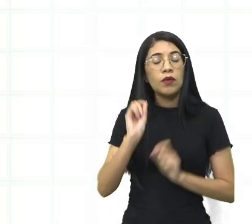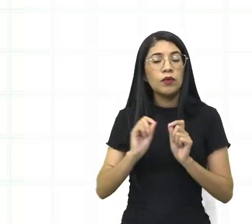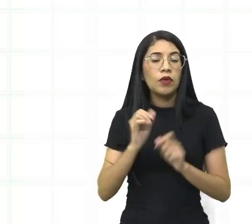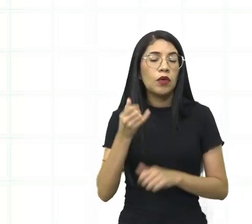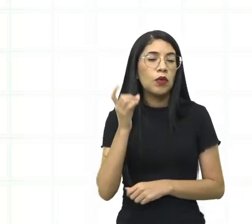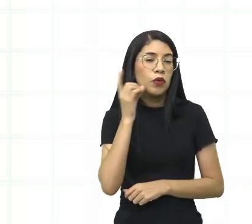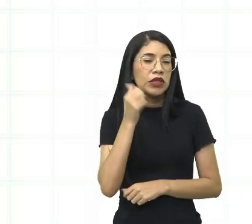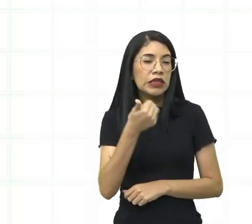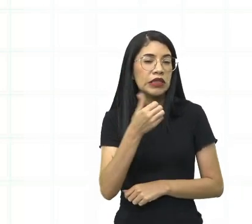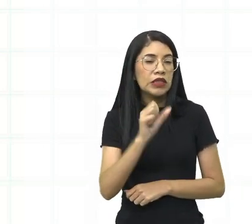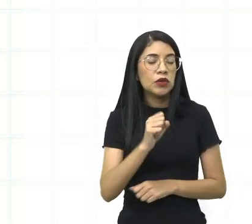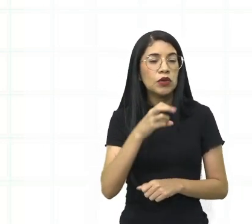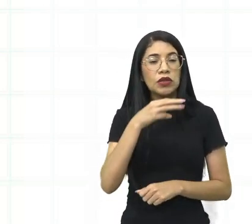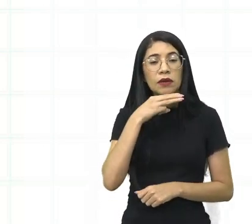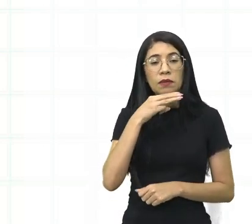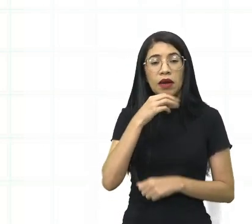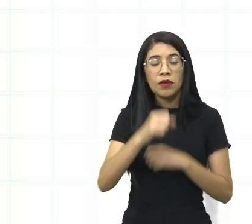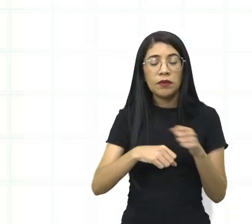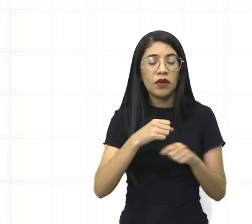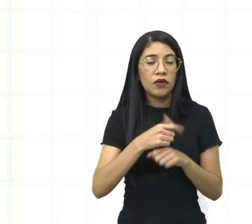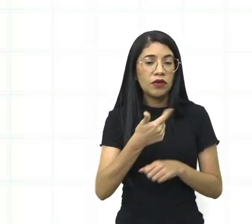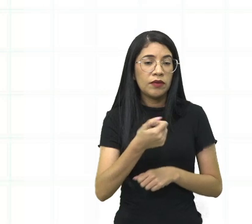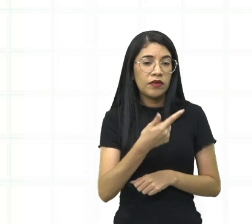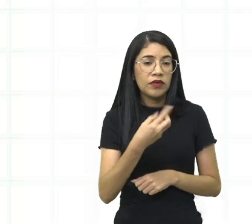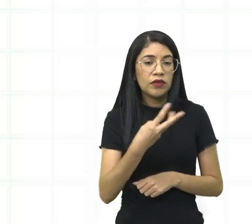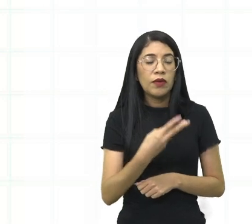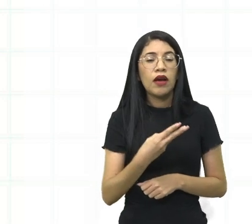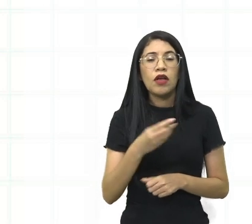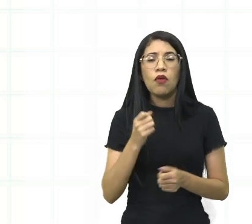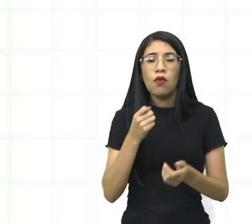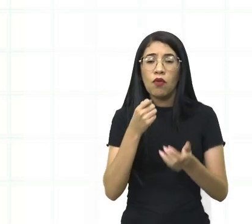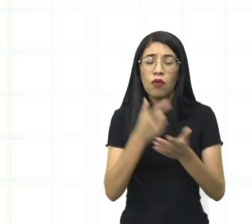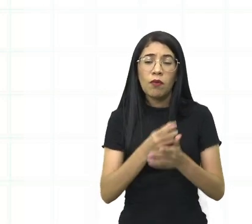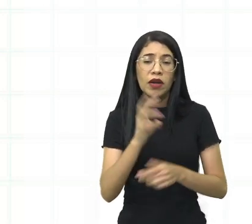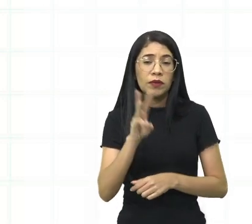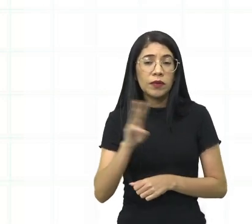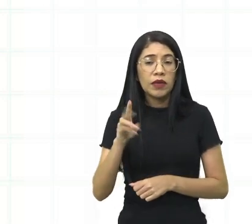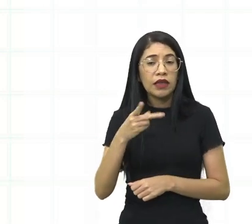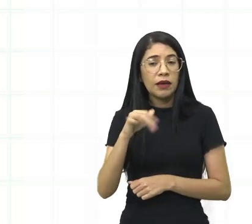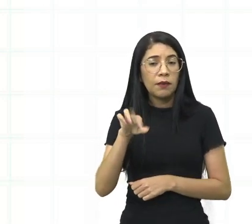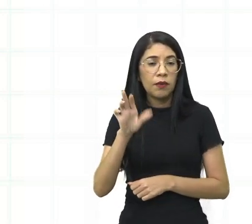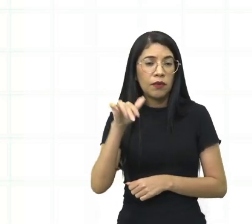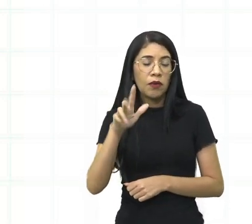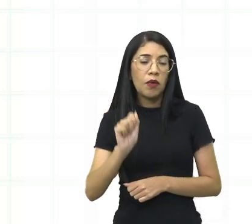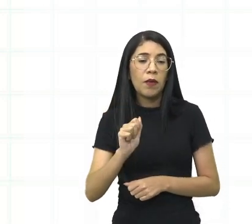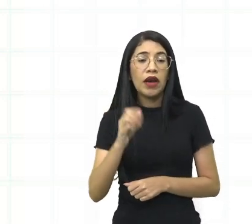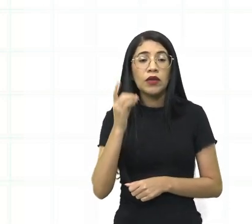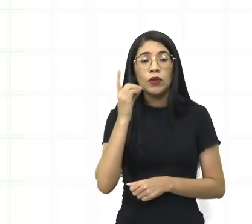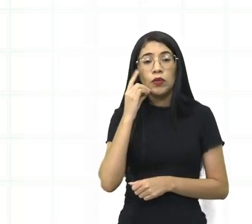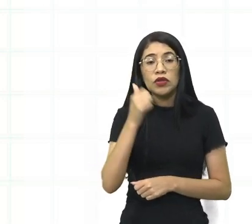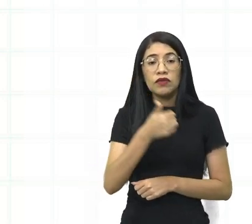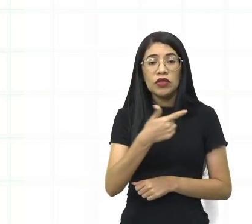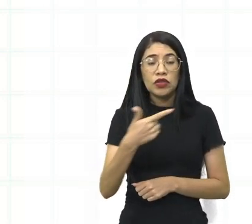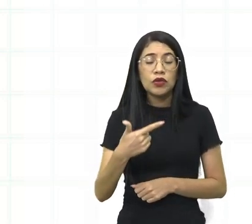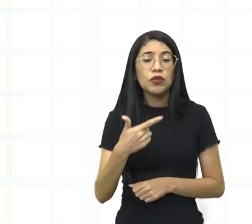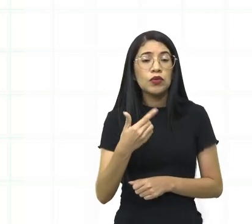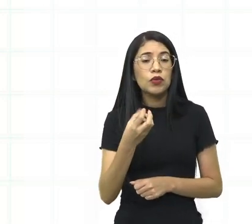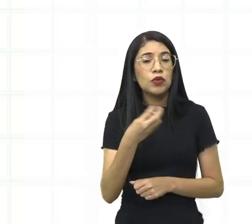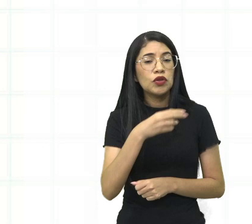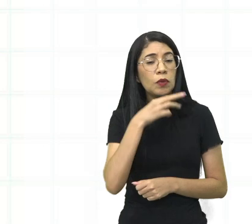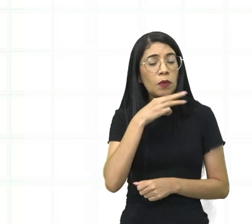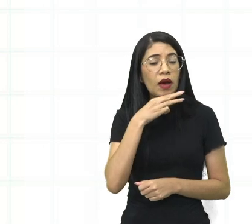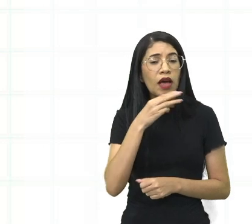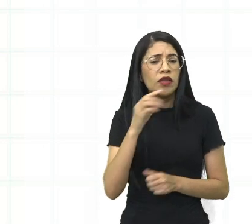18/3/2024, fiz uma compra pelo site da Puma. No dia 21/3/2024, foi indicado que o pedido foi